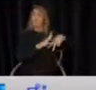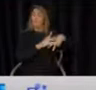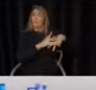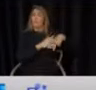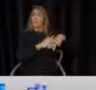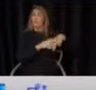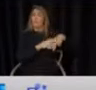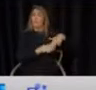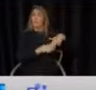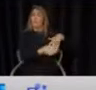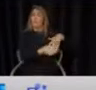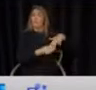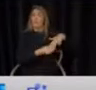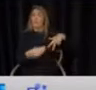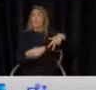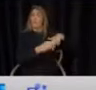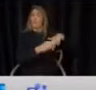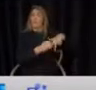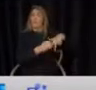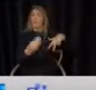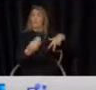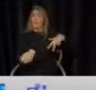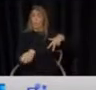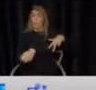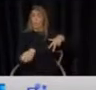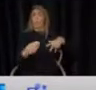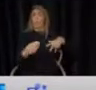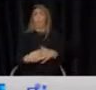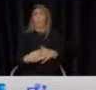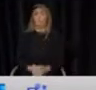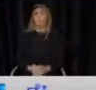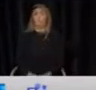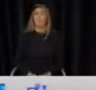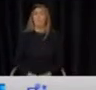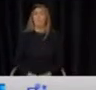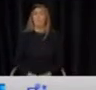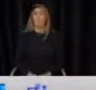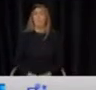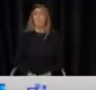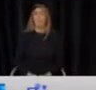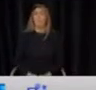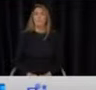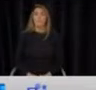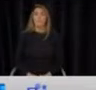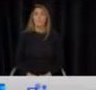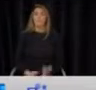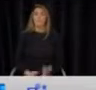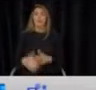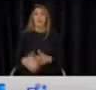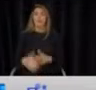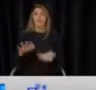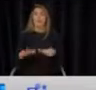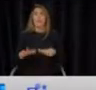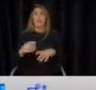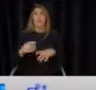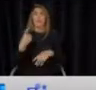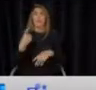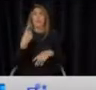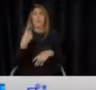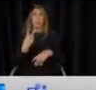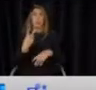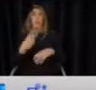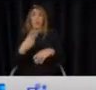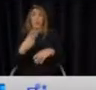pulmões são transplantados no mesmo receptor, tá? Mas acontece, às vezes, também de um lobo do pulmão